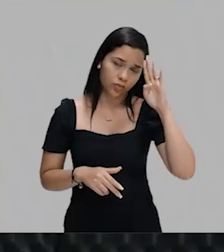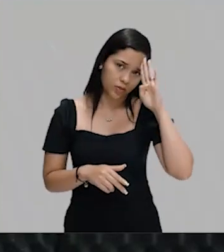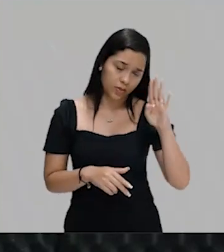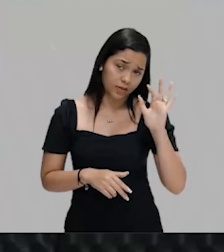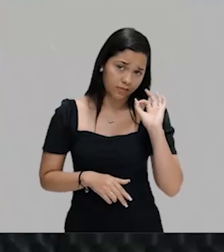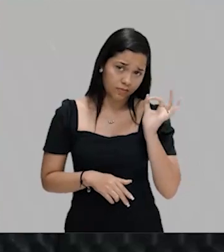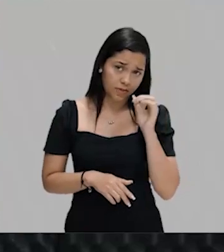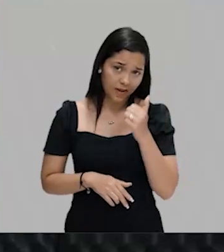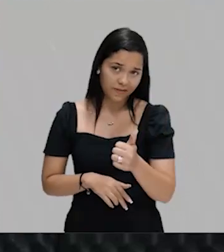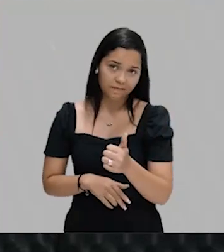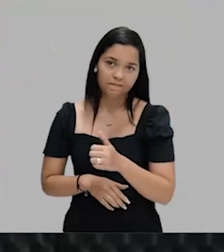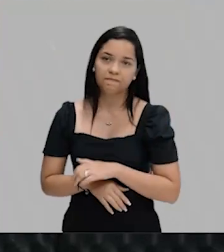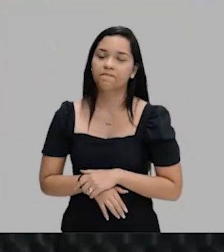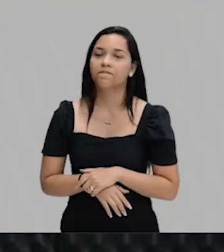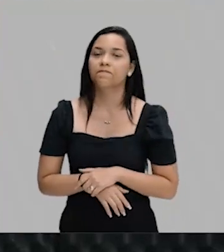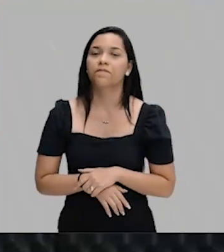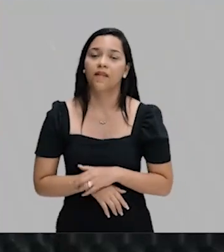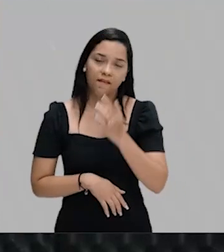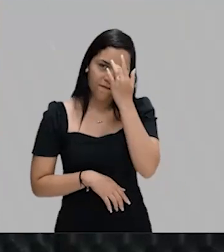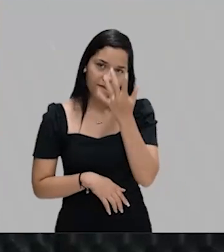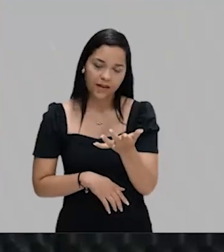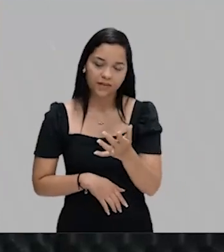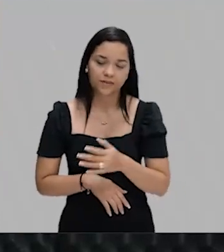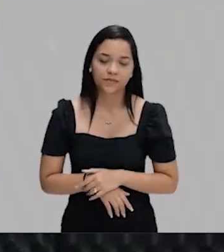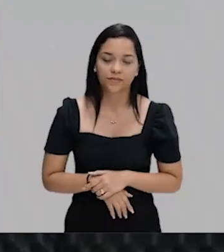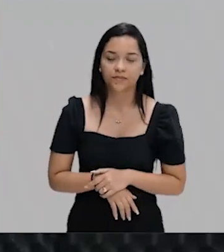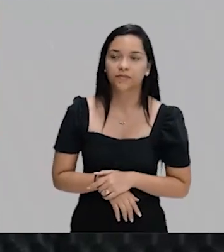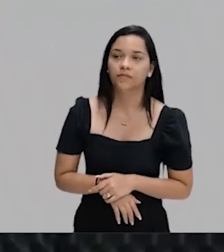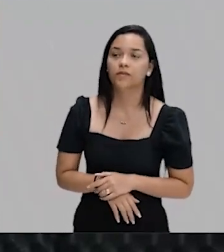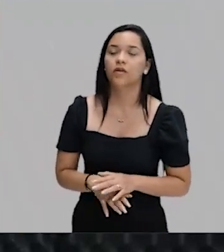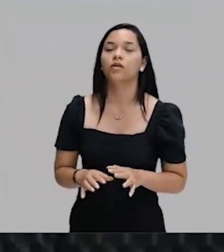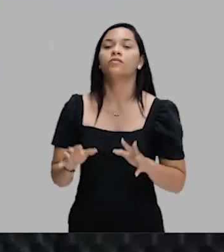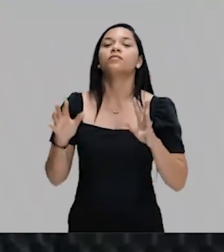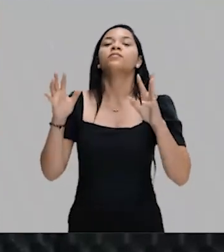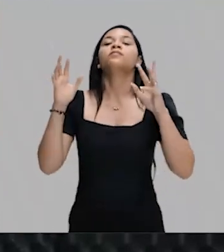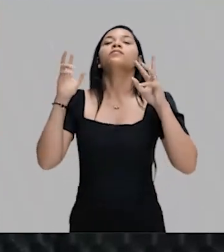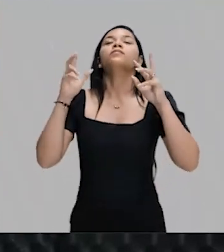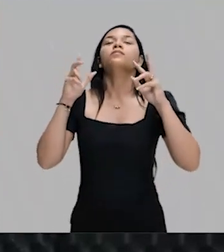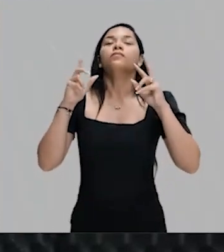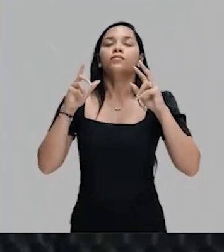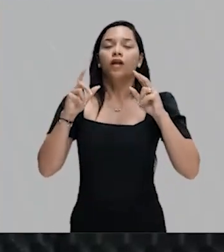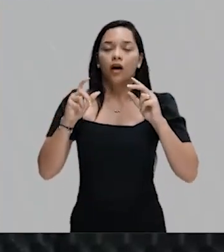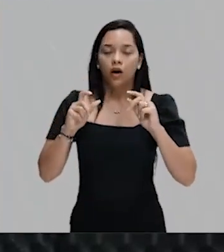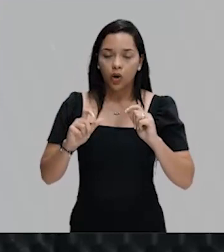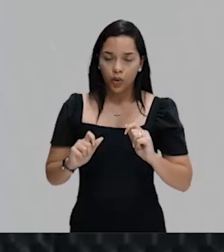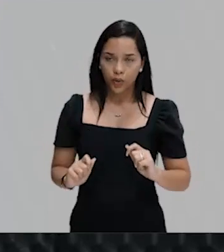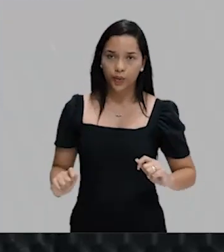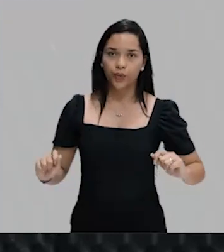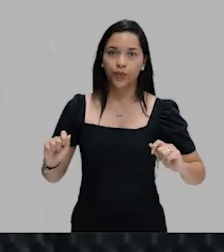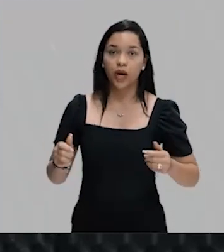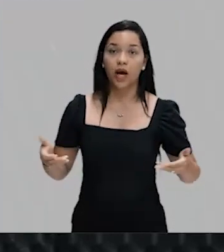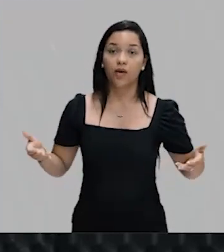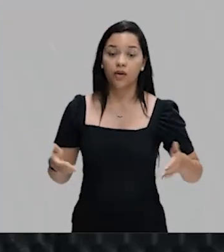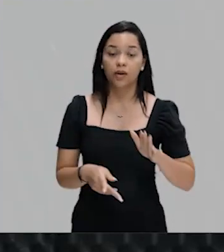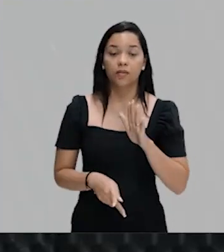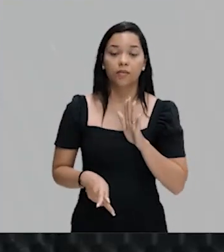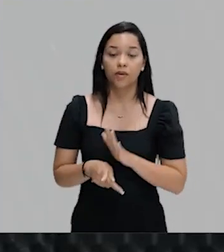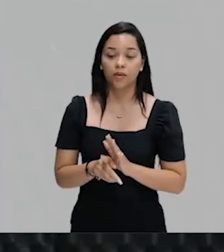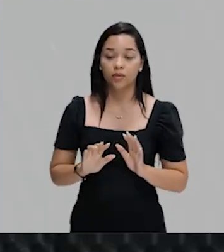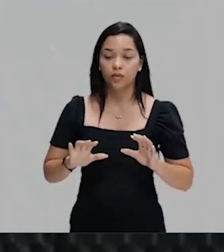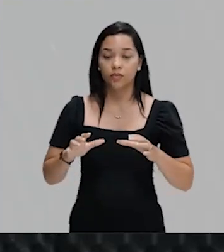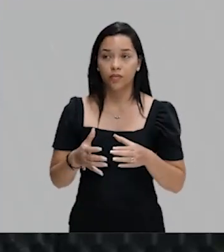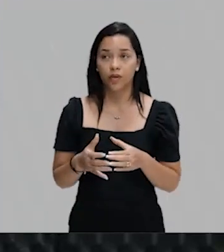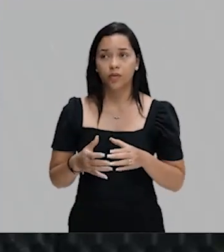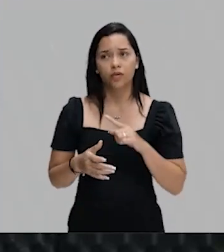principais. Bacaninha? Facinho, né? Agora tu respira bem, porque nós vamos falar do bloco econômico